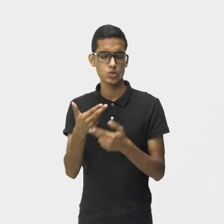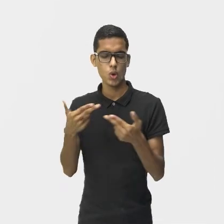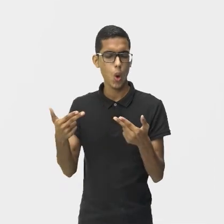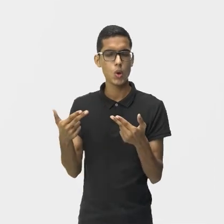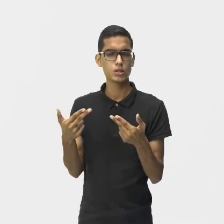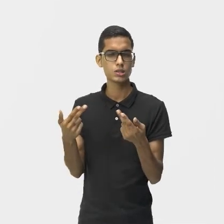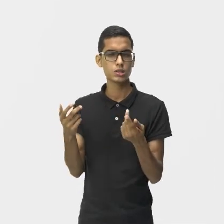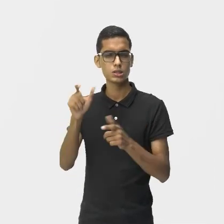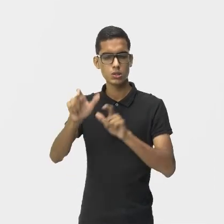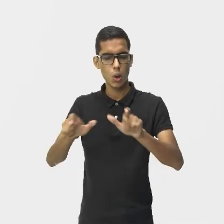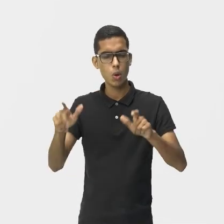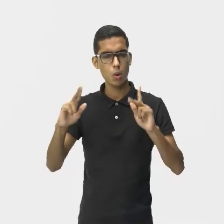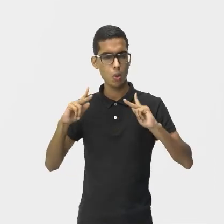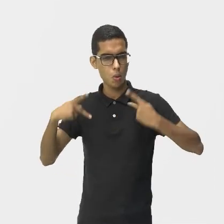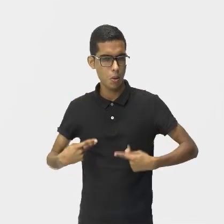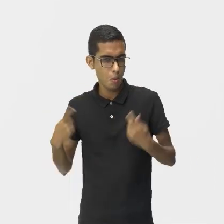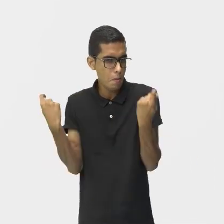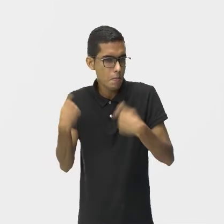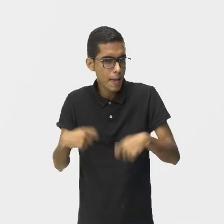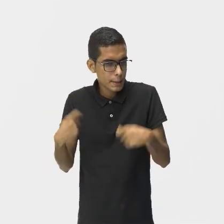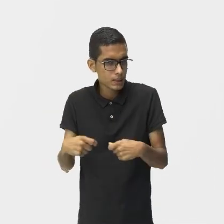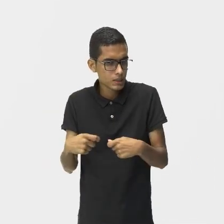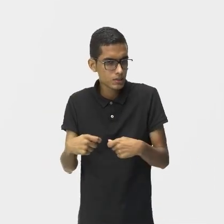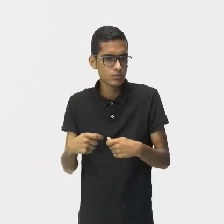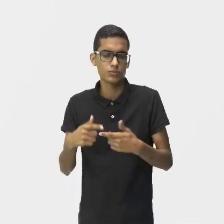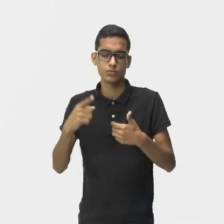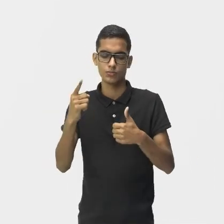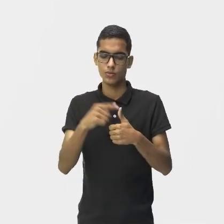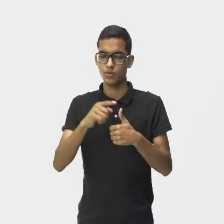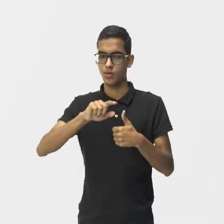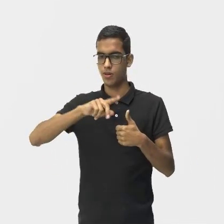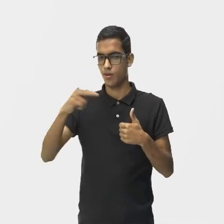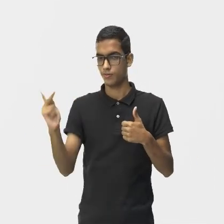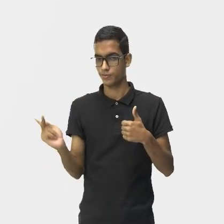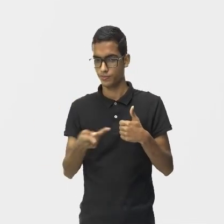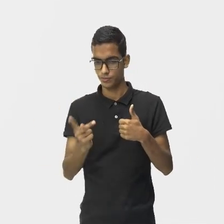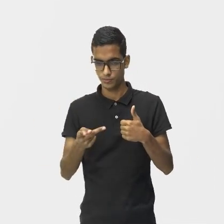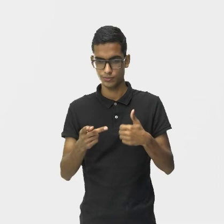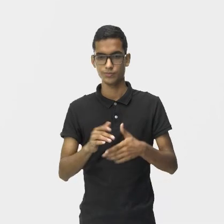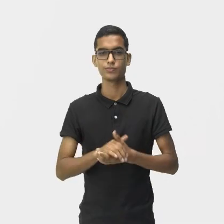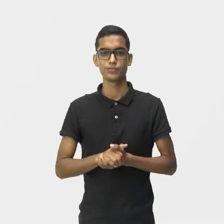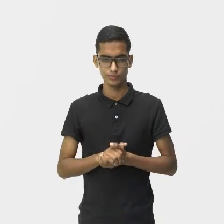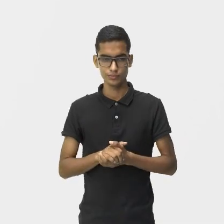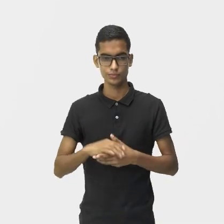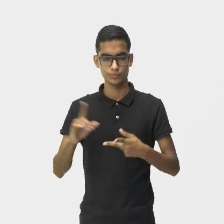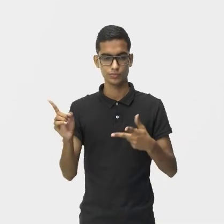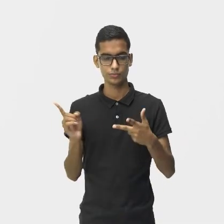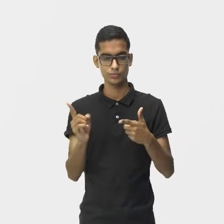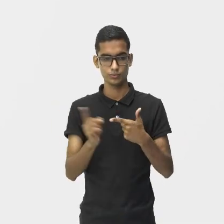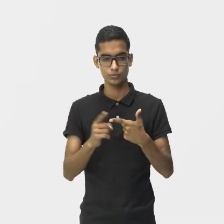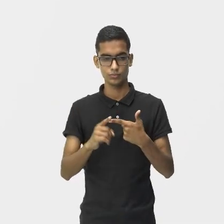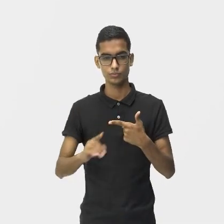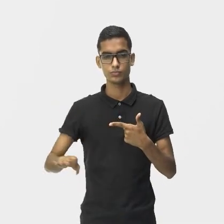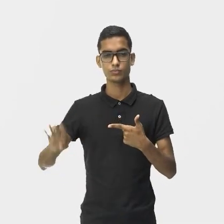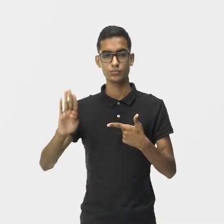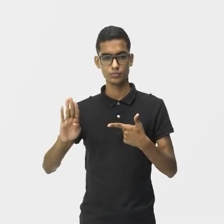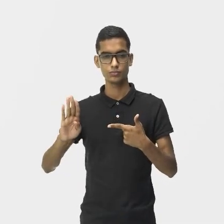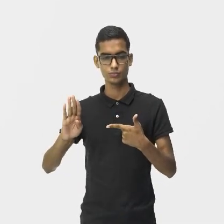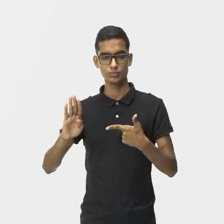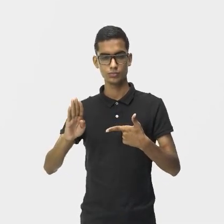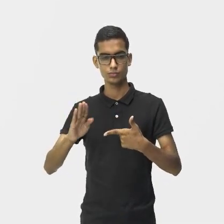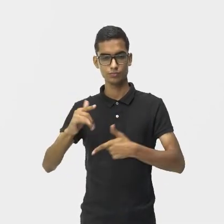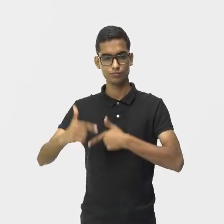Então, esta não está correta. Letra B. Sua produção cultural se realiza